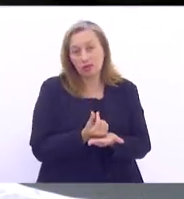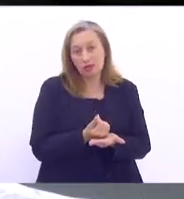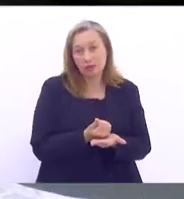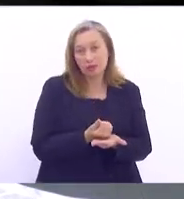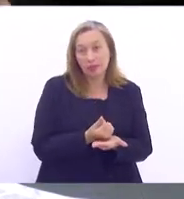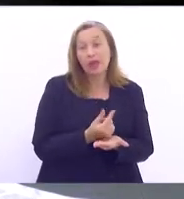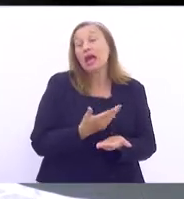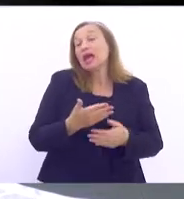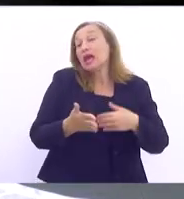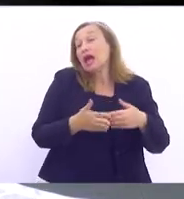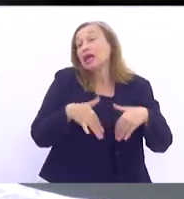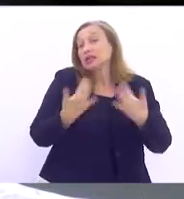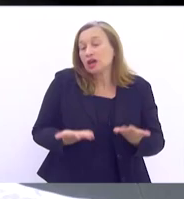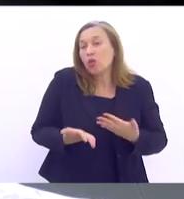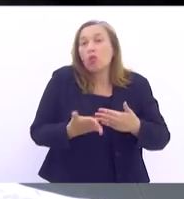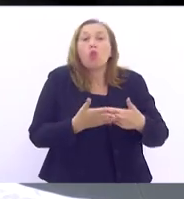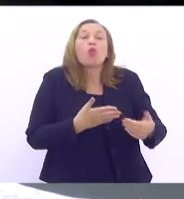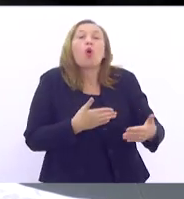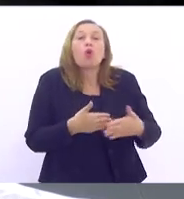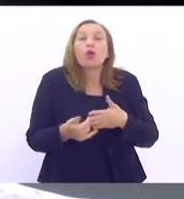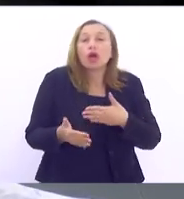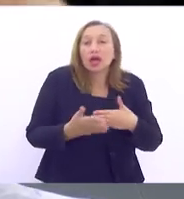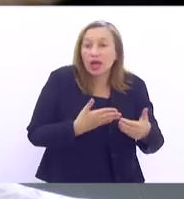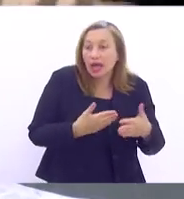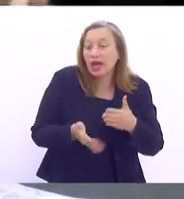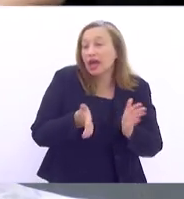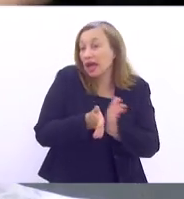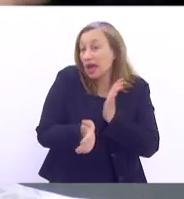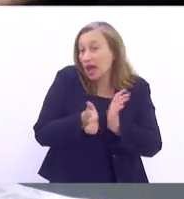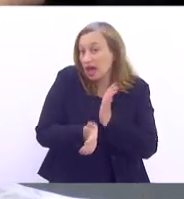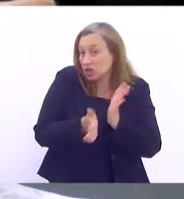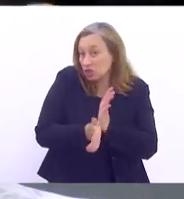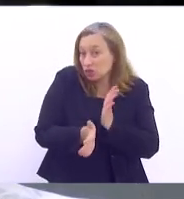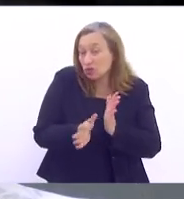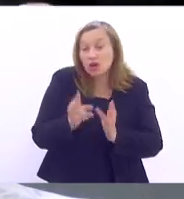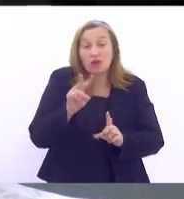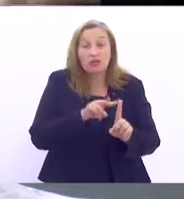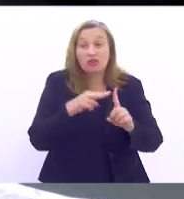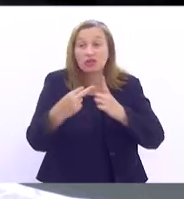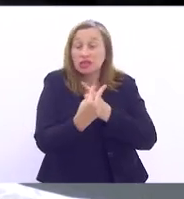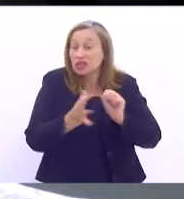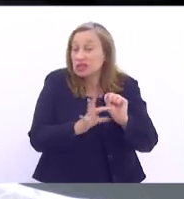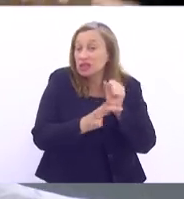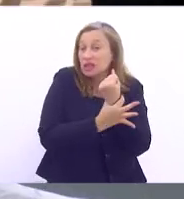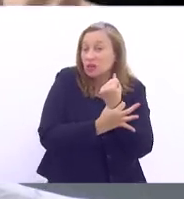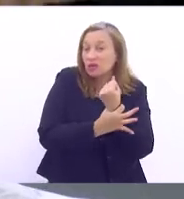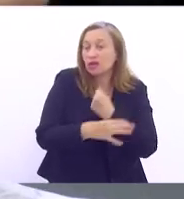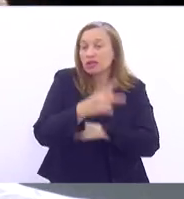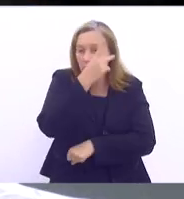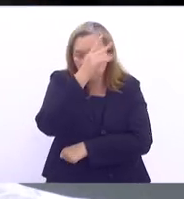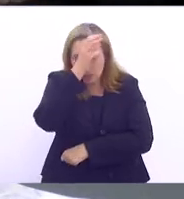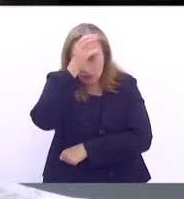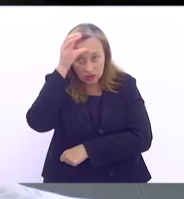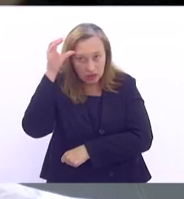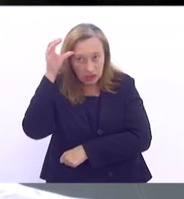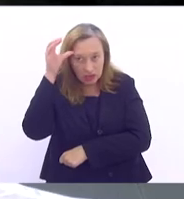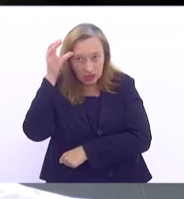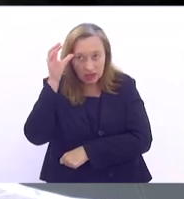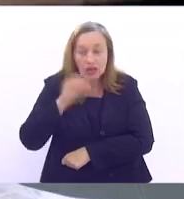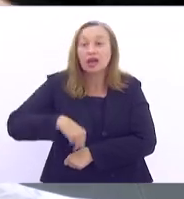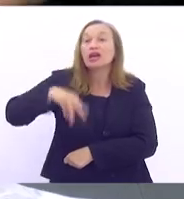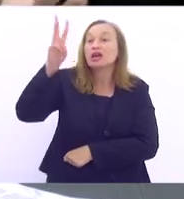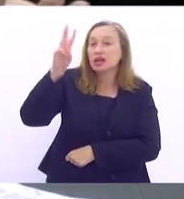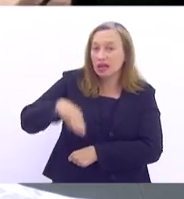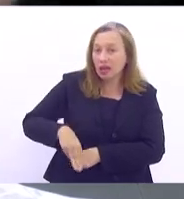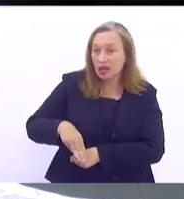qualquer aumento de custo, visando a segurança do usuário, quem patrocina está sendo ressarcido